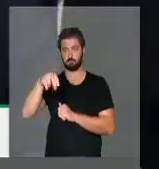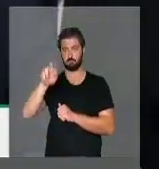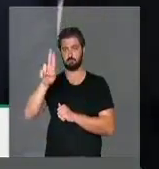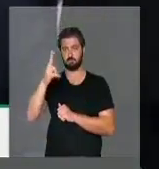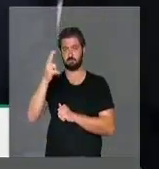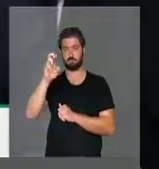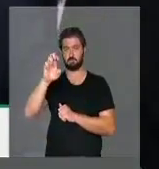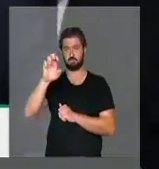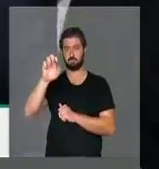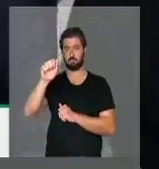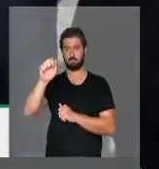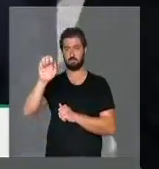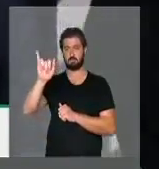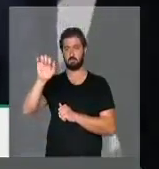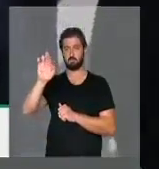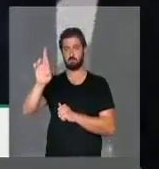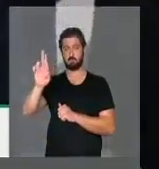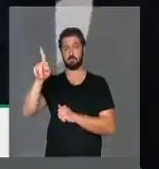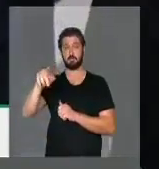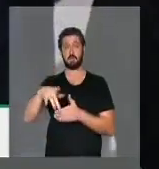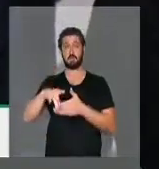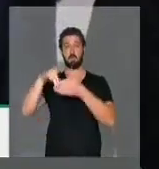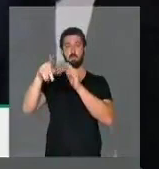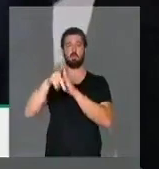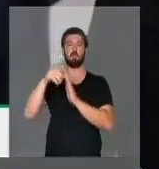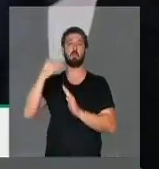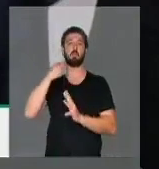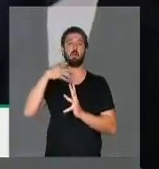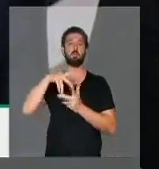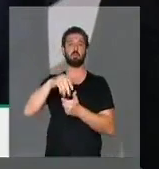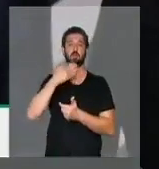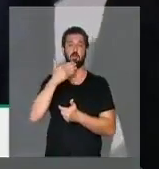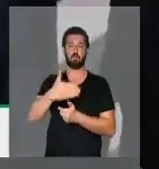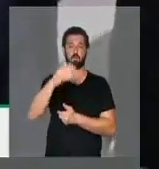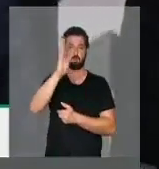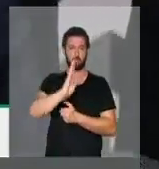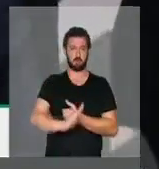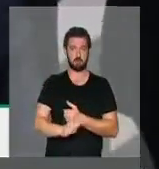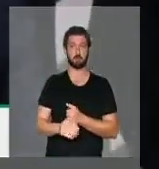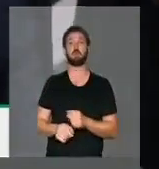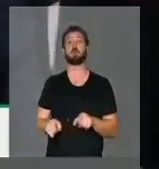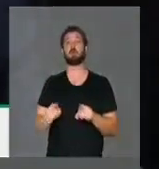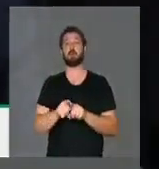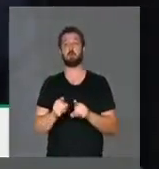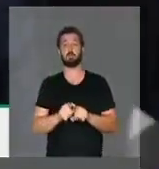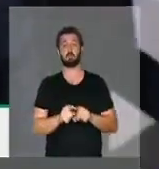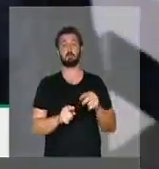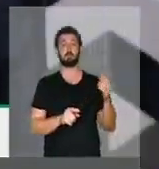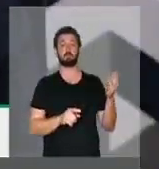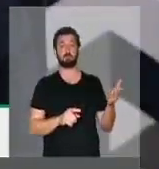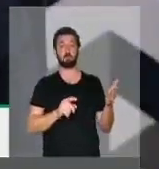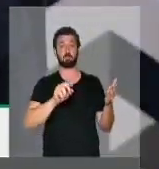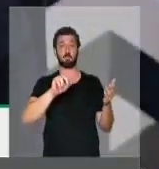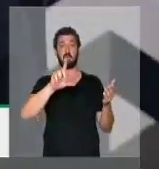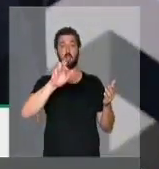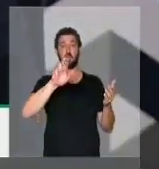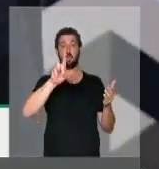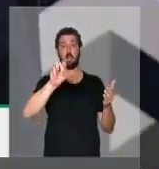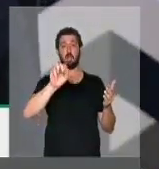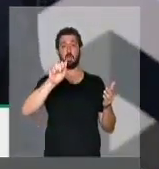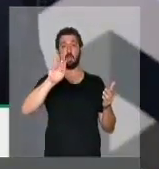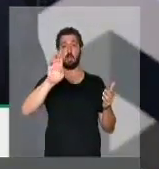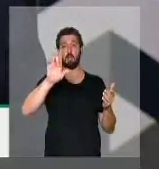Martin Heiser, que é o representante do Banco Mundial para o Brasil, e também do Leonardo